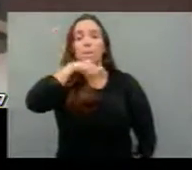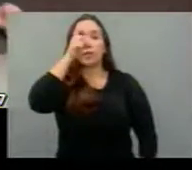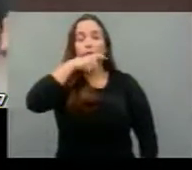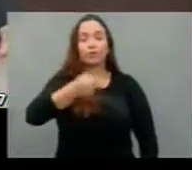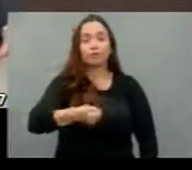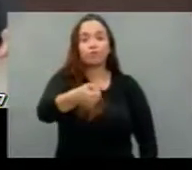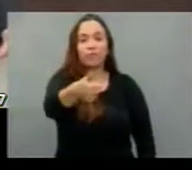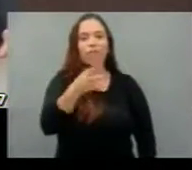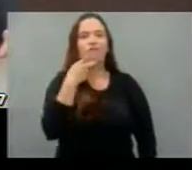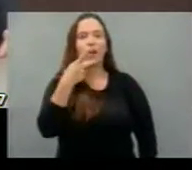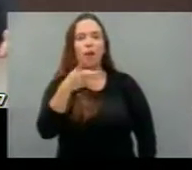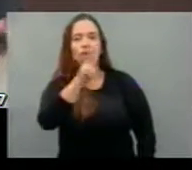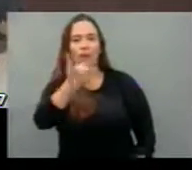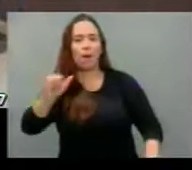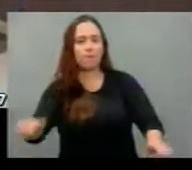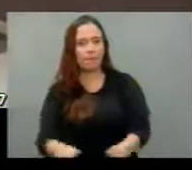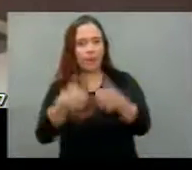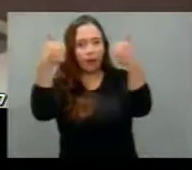dizendo que ia melhorar.